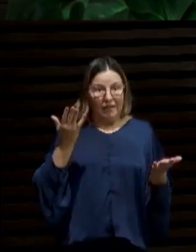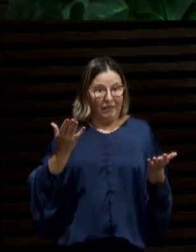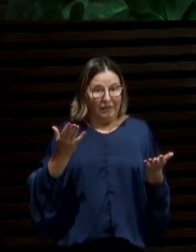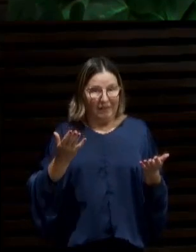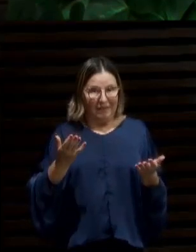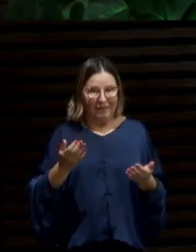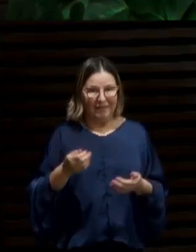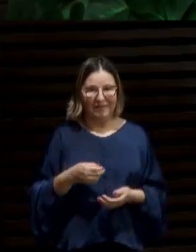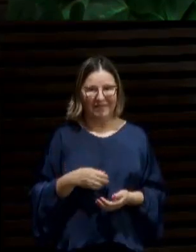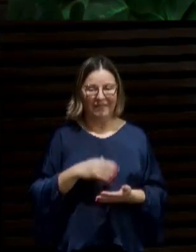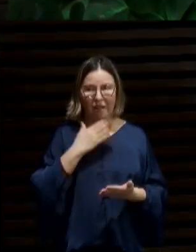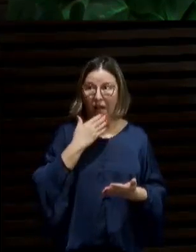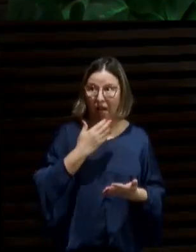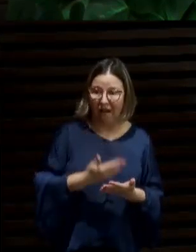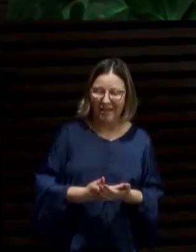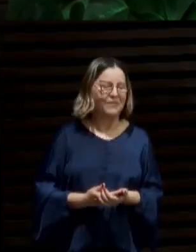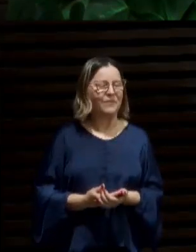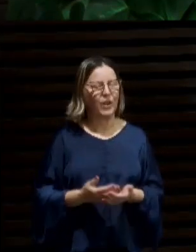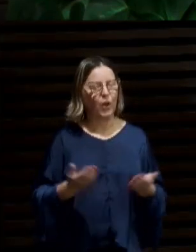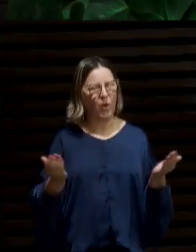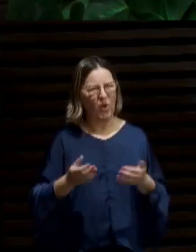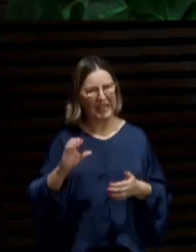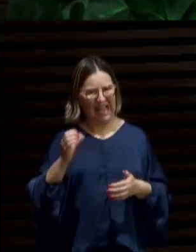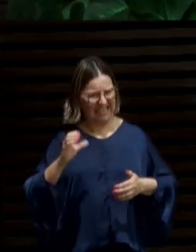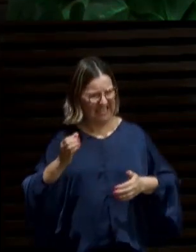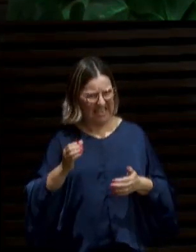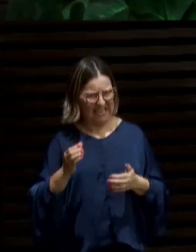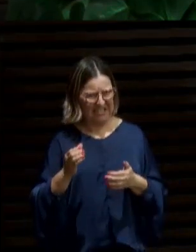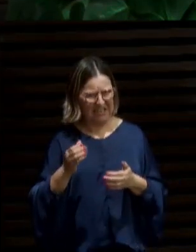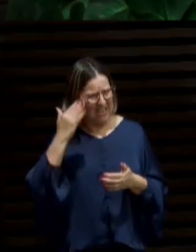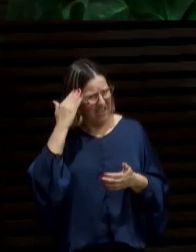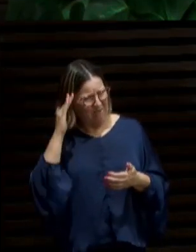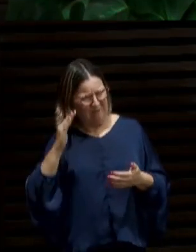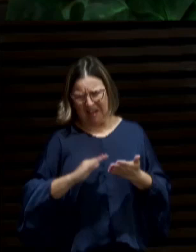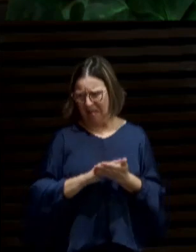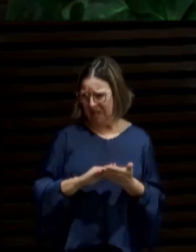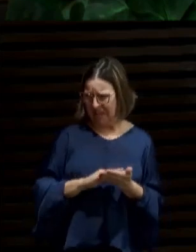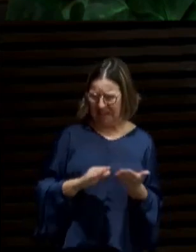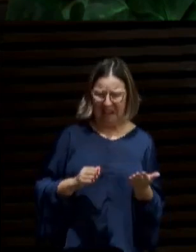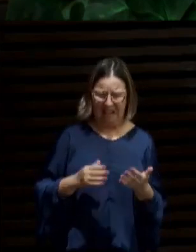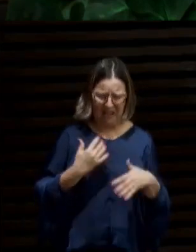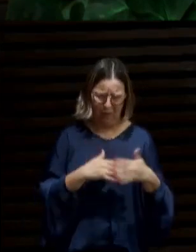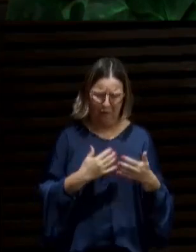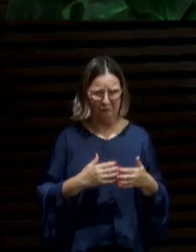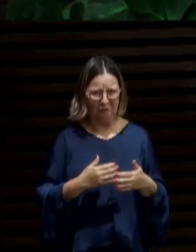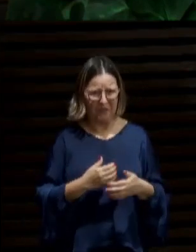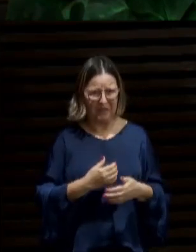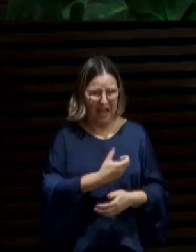Hoje a ciência está confusa, está sem saber o que é, o que não é. Uma vacina que não